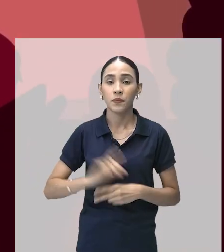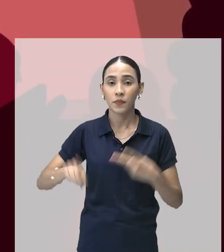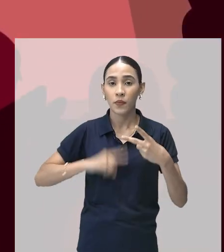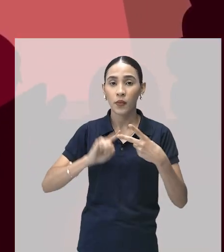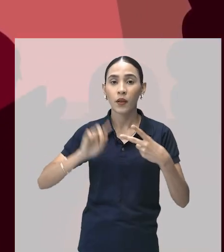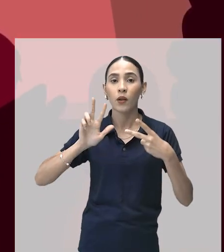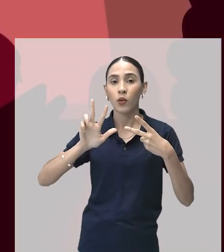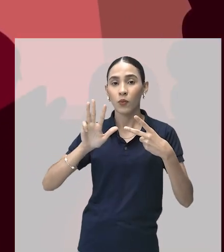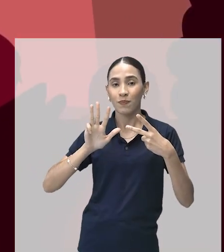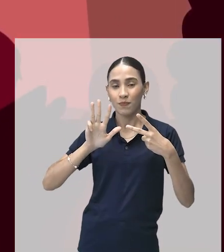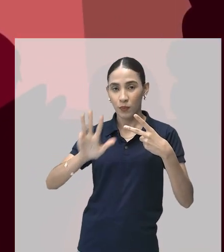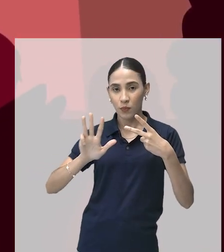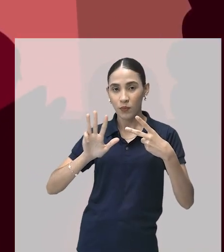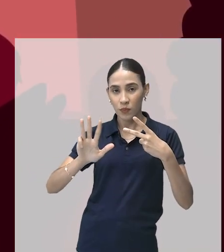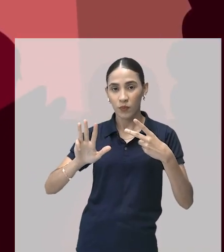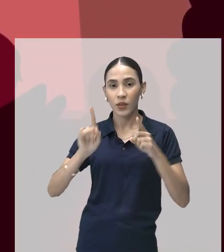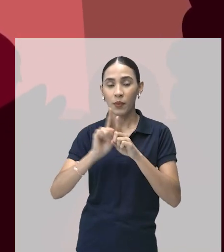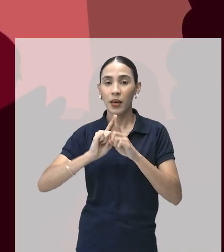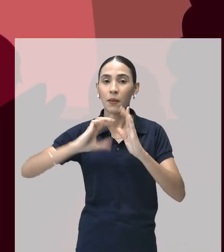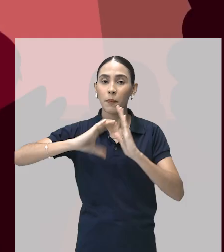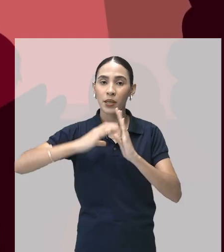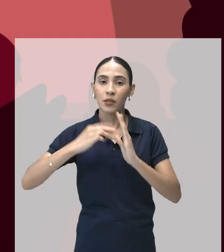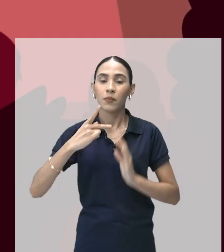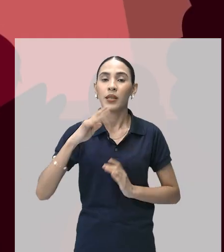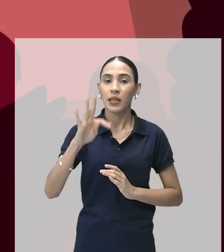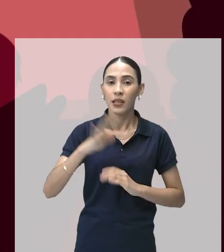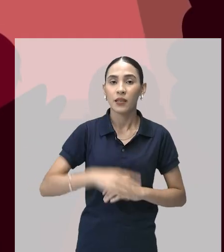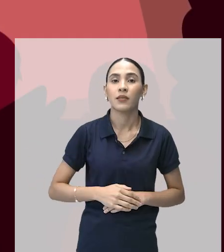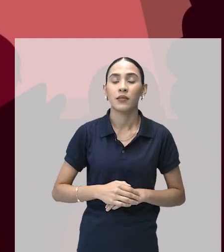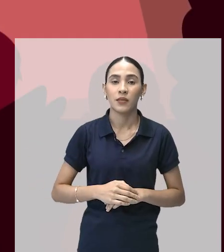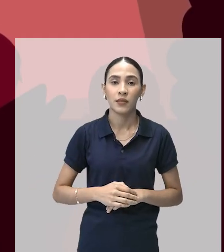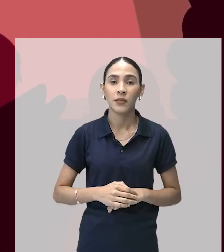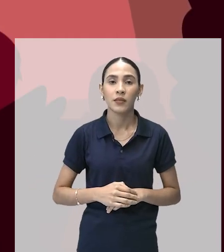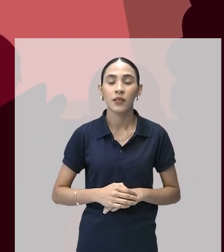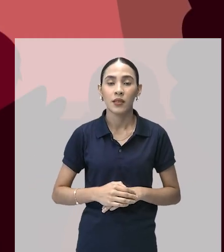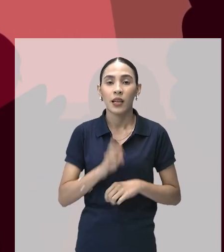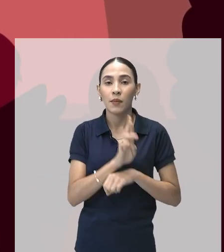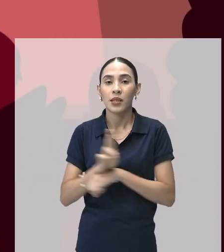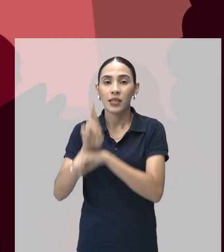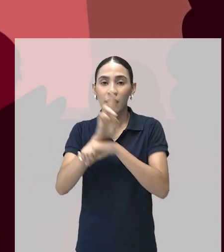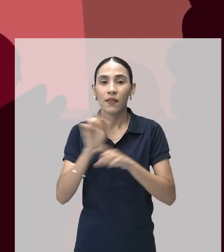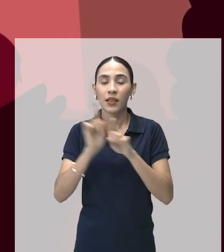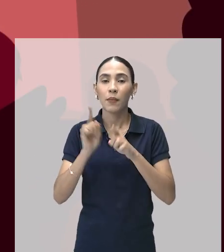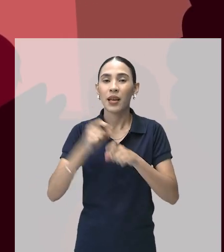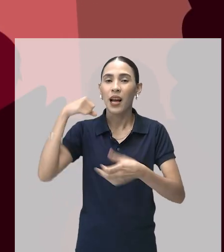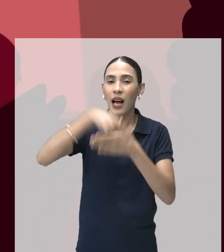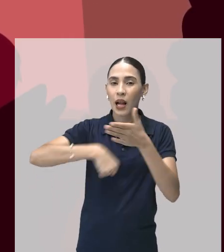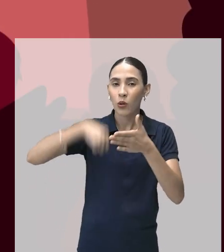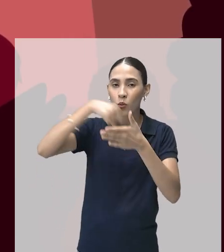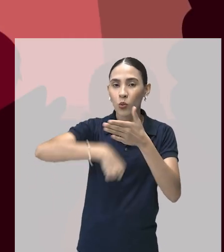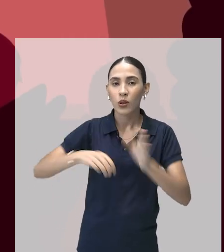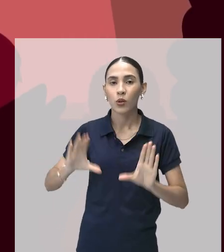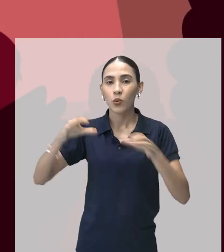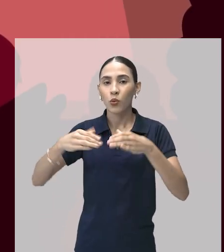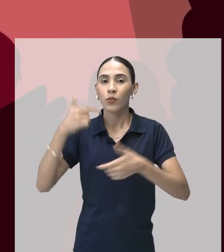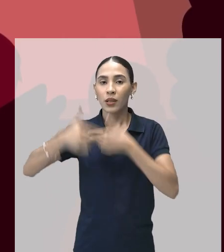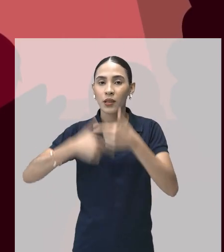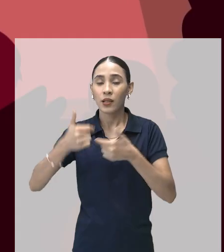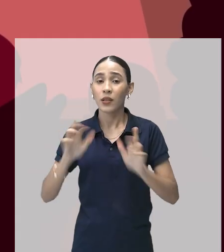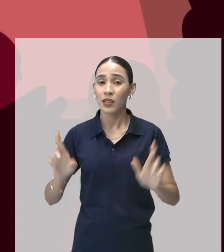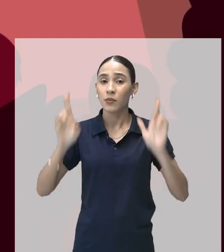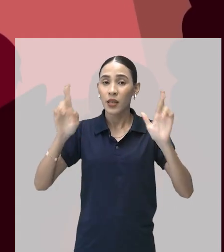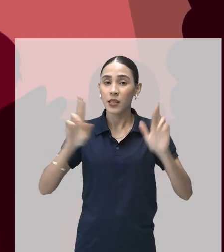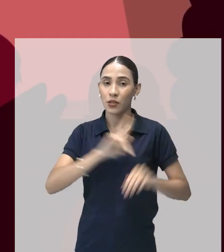Luiz Inácio Lula da Silva, do Partido dos Trabalhadores, PT, representava a luta dos trabalhadores e a esperança